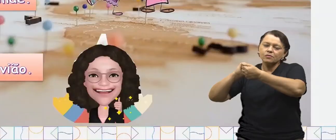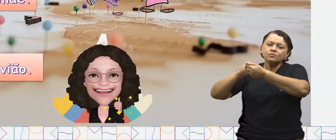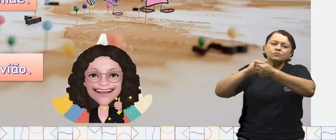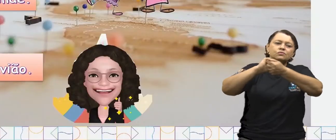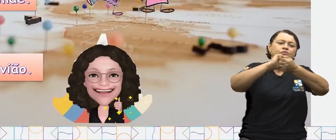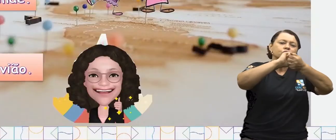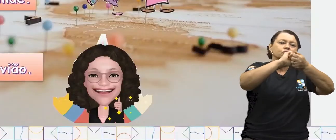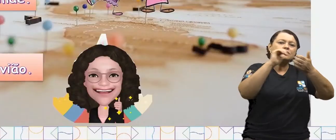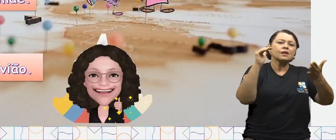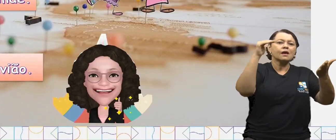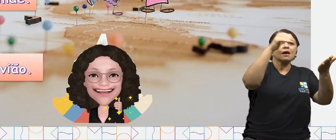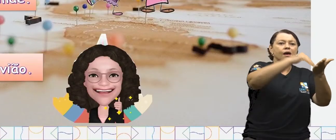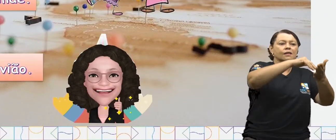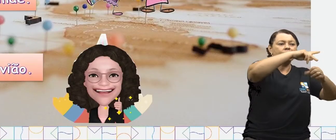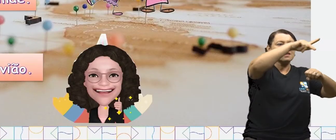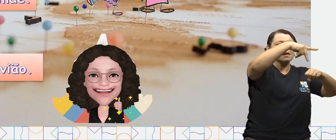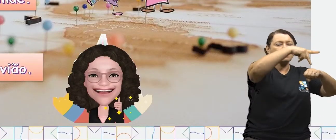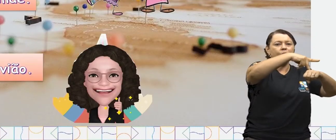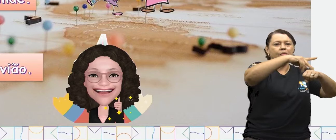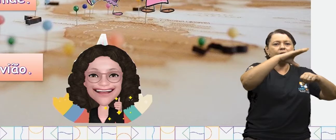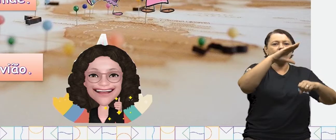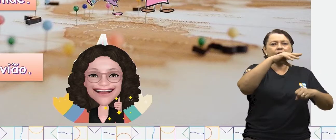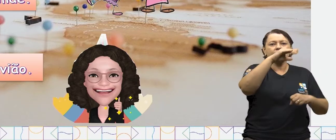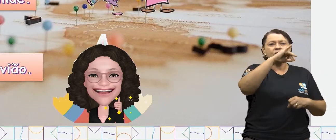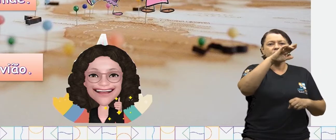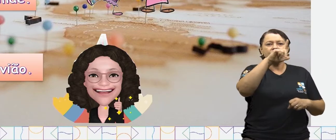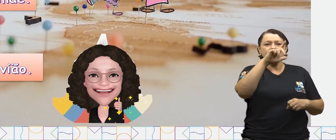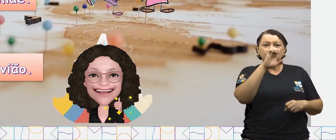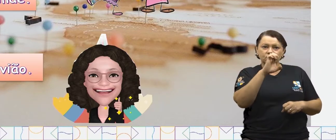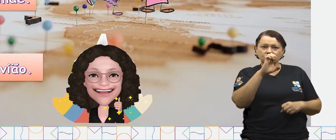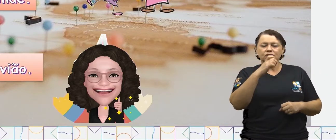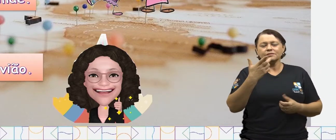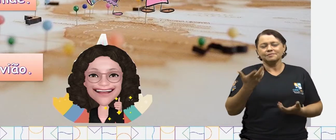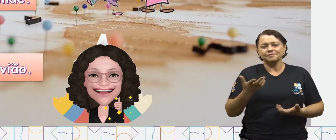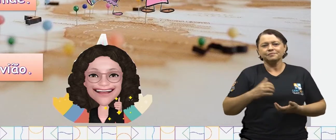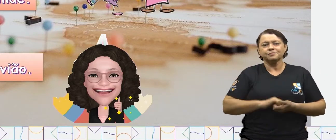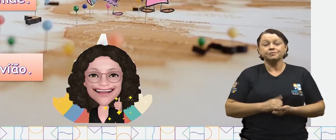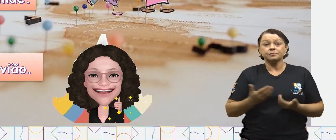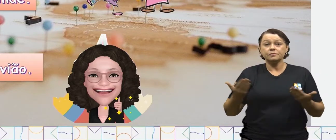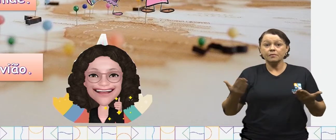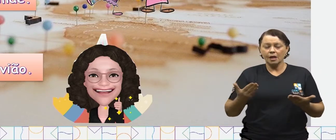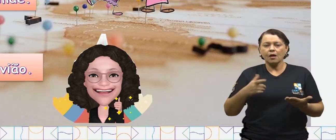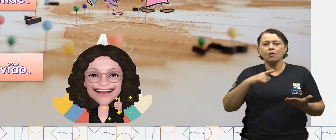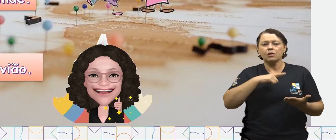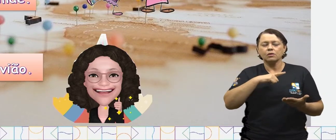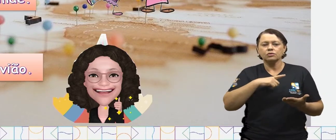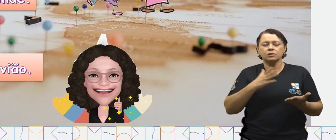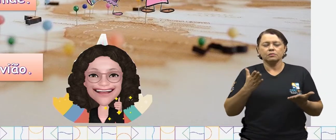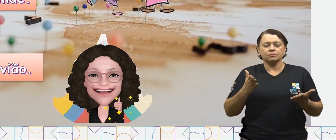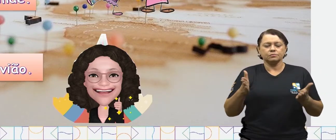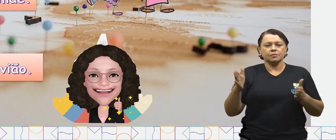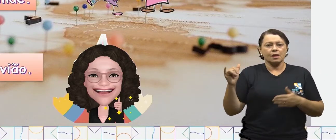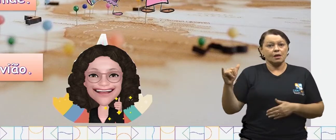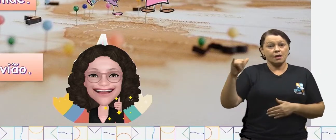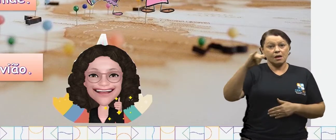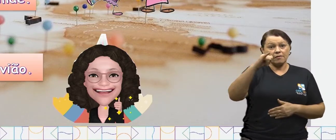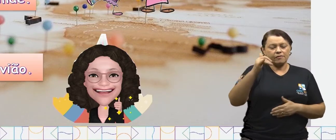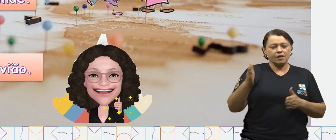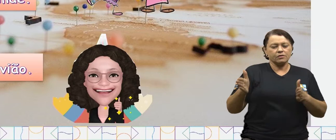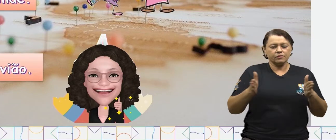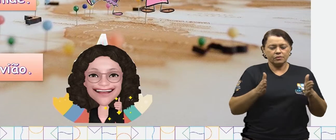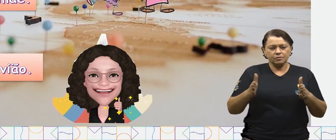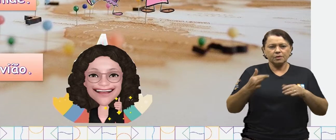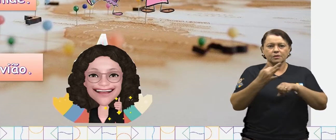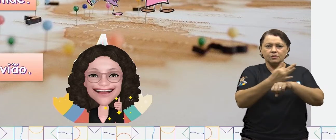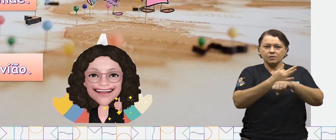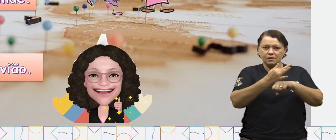Chile. Até o momento, temos reunidas as seguintes informações. A viagem aconteceu no período das